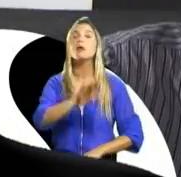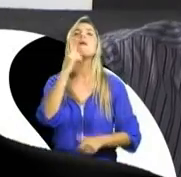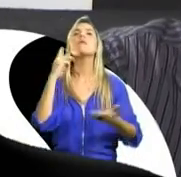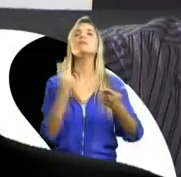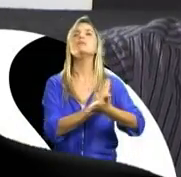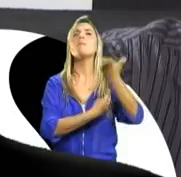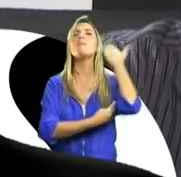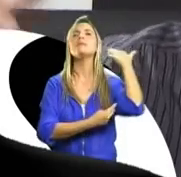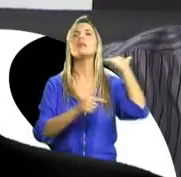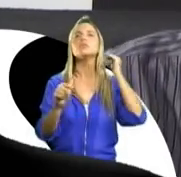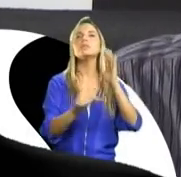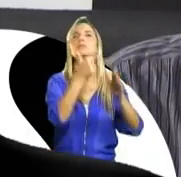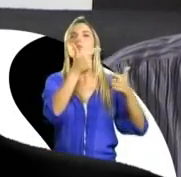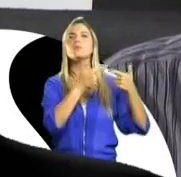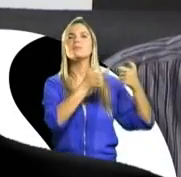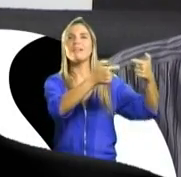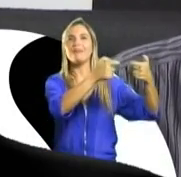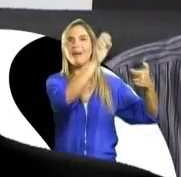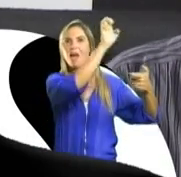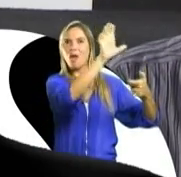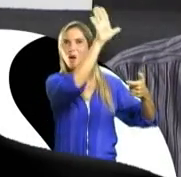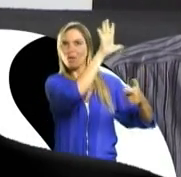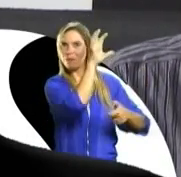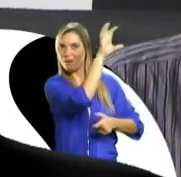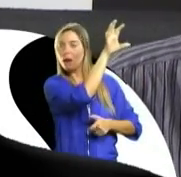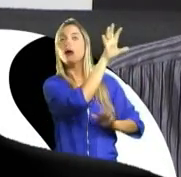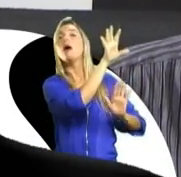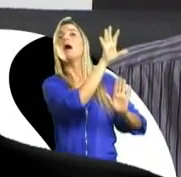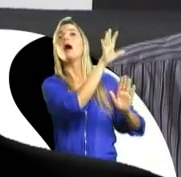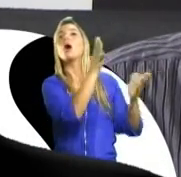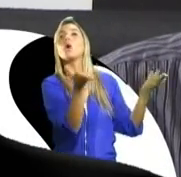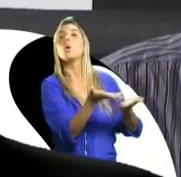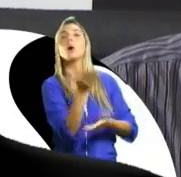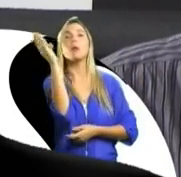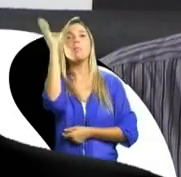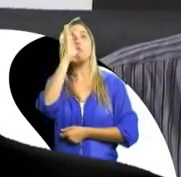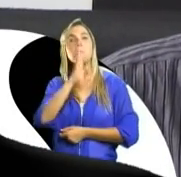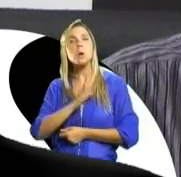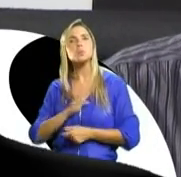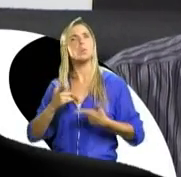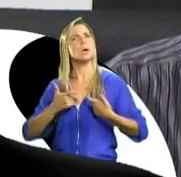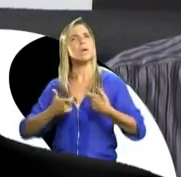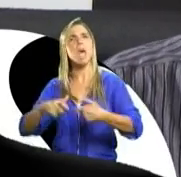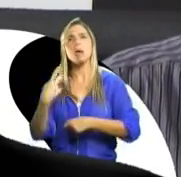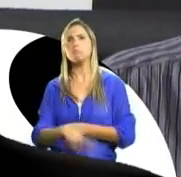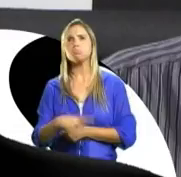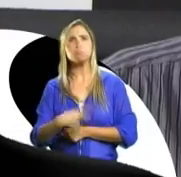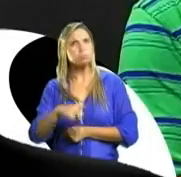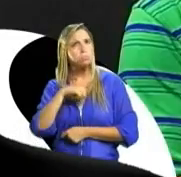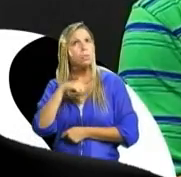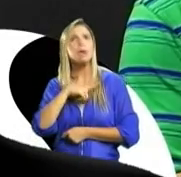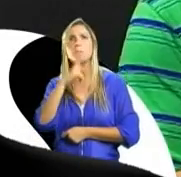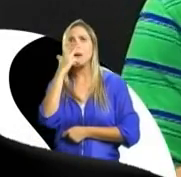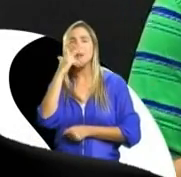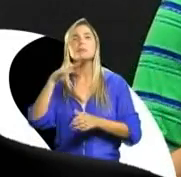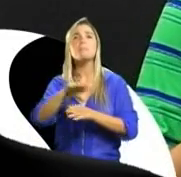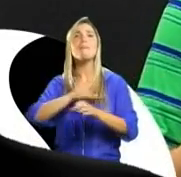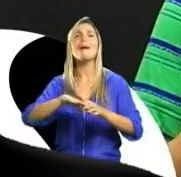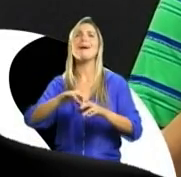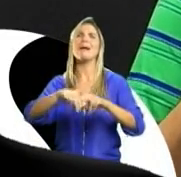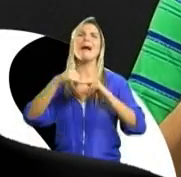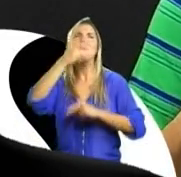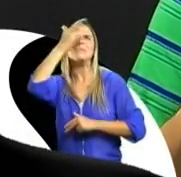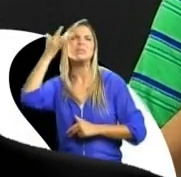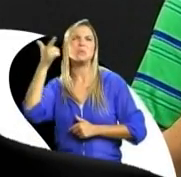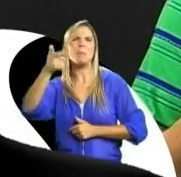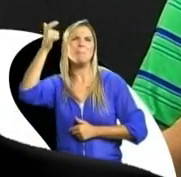a Segunda Guerra Mundial aconteceu na Europa, hoje a guerra civil brasileira acontece aqui na nossa cidade, no nosso bairro. O que a gente poderia